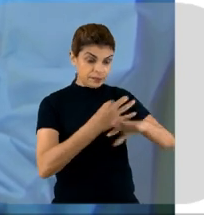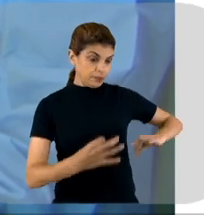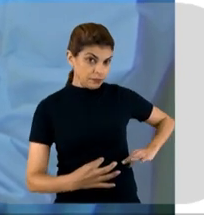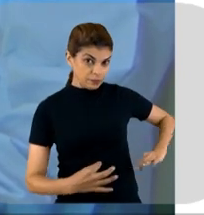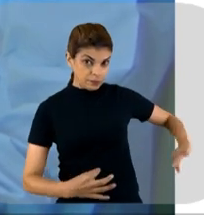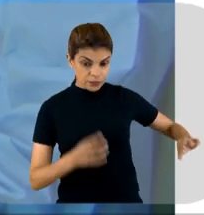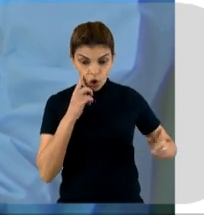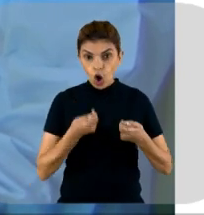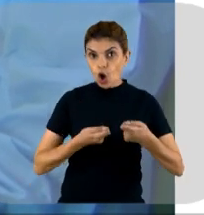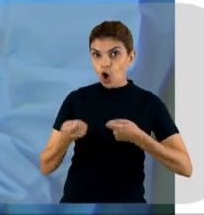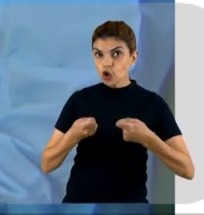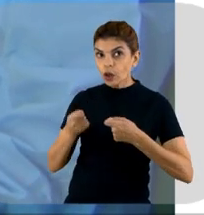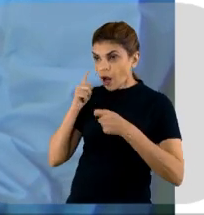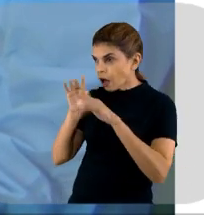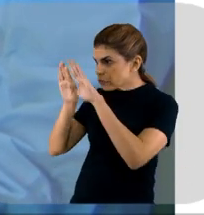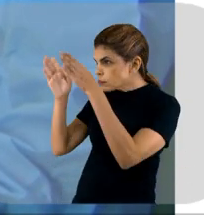o paciente.